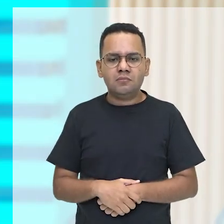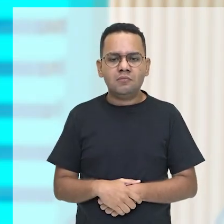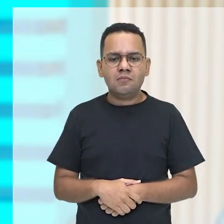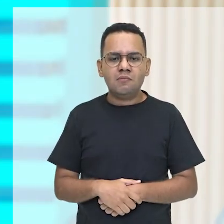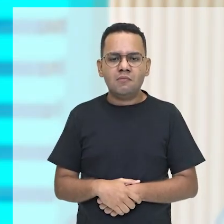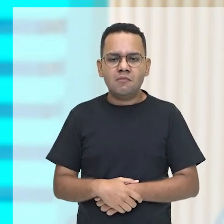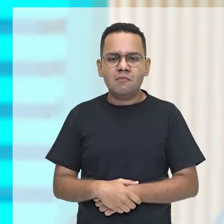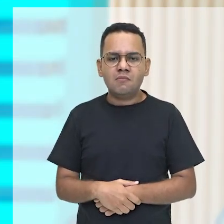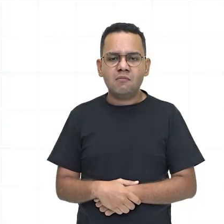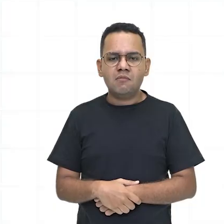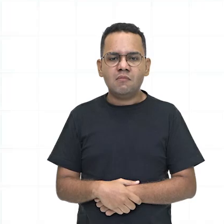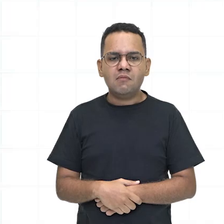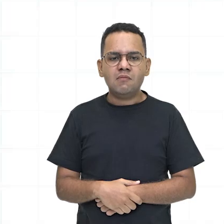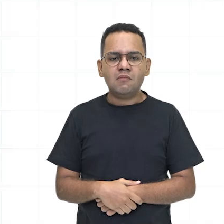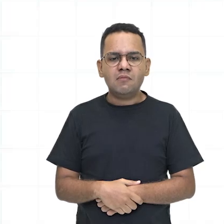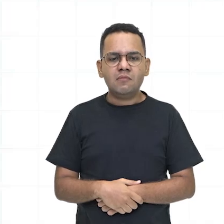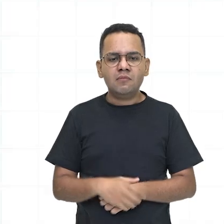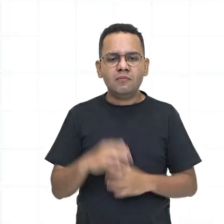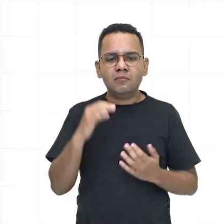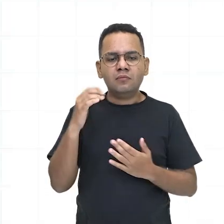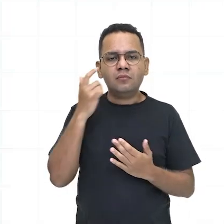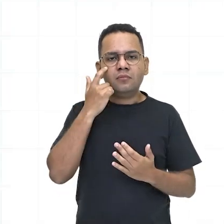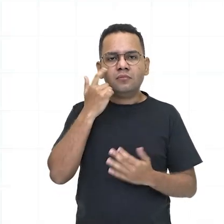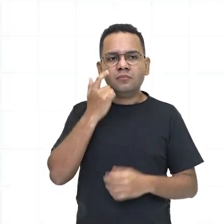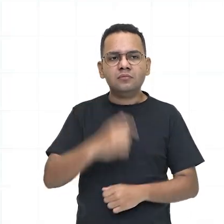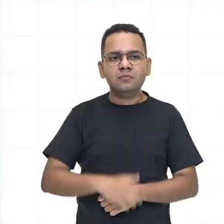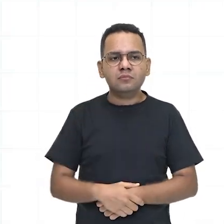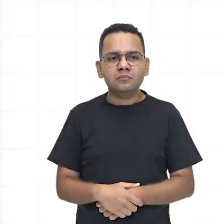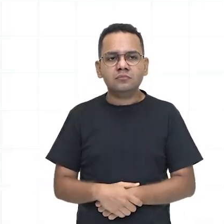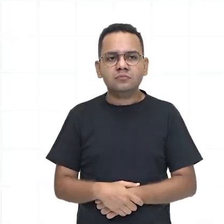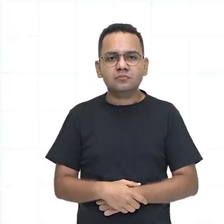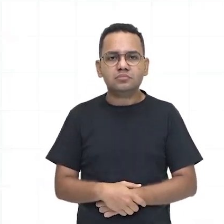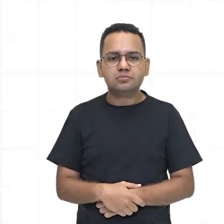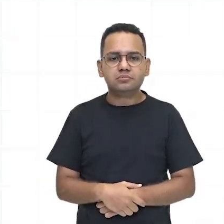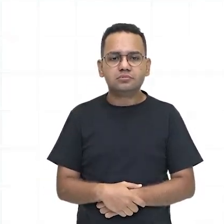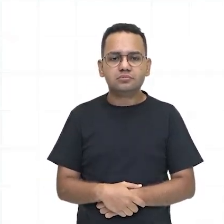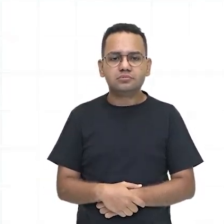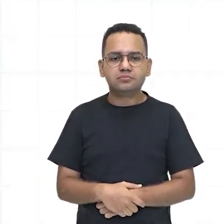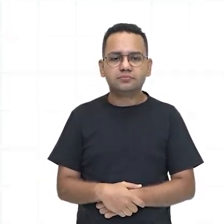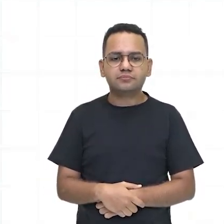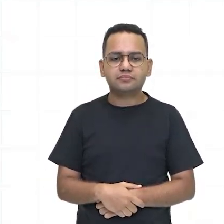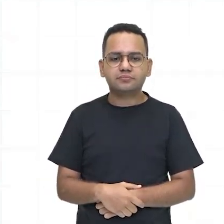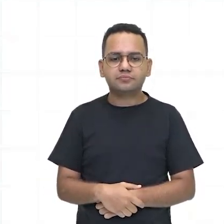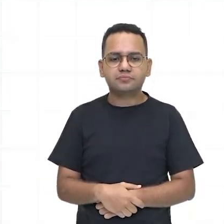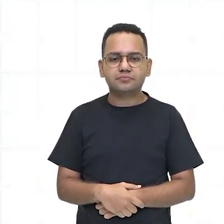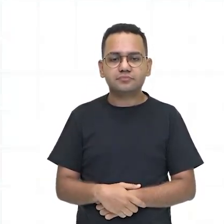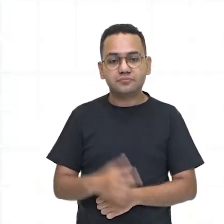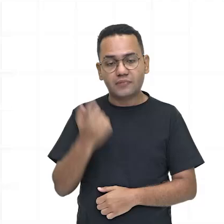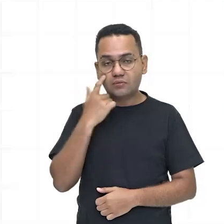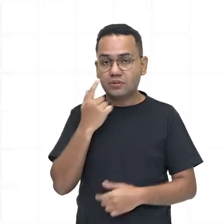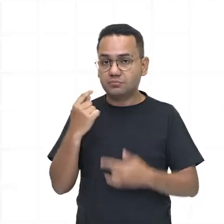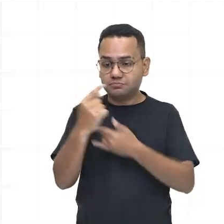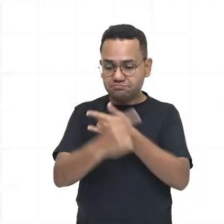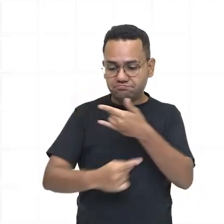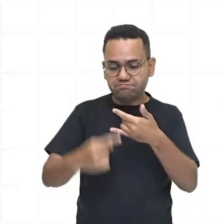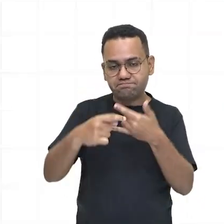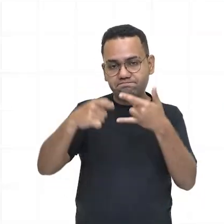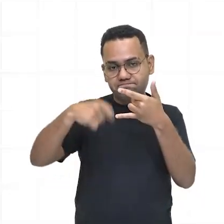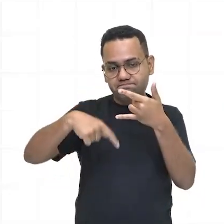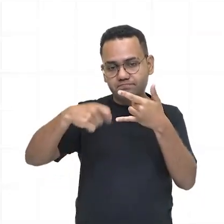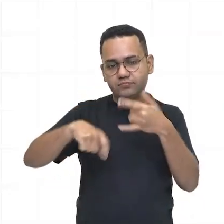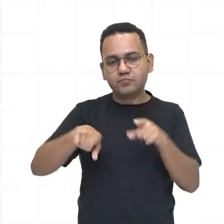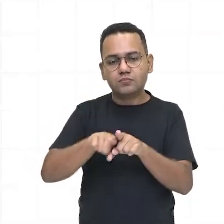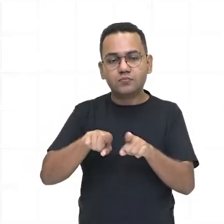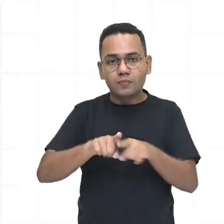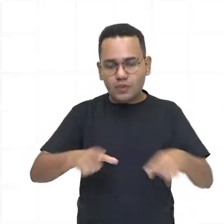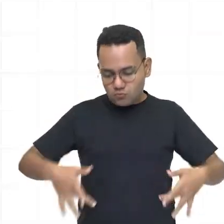certo? E aqui vamos mostrar para vocês mais uma vez sobre o sistema urinário, né? Principalmente os rins